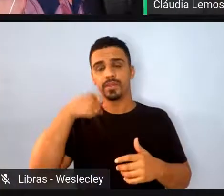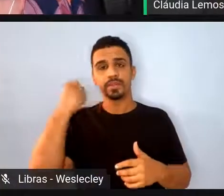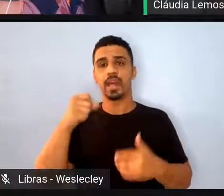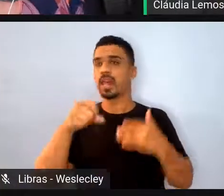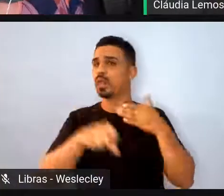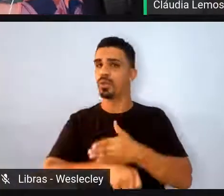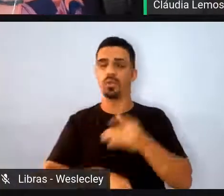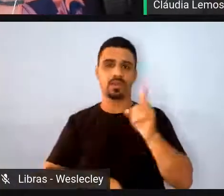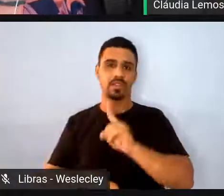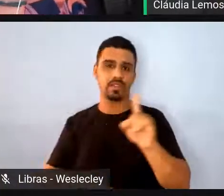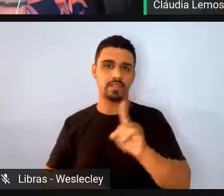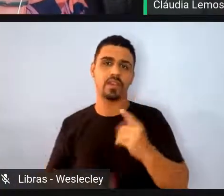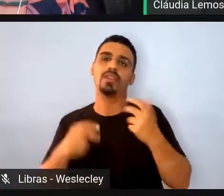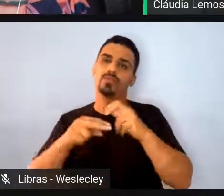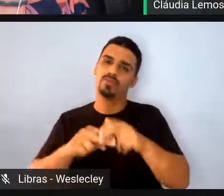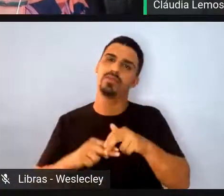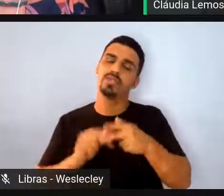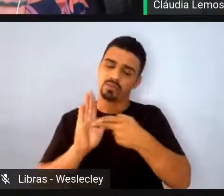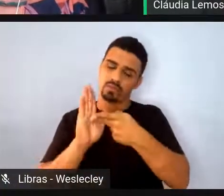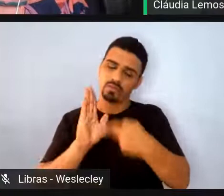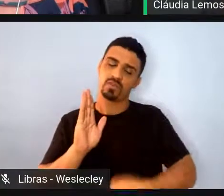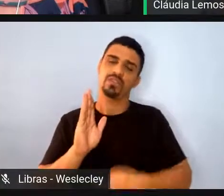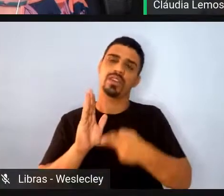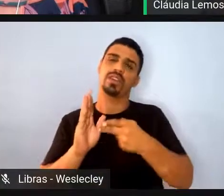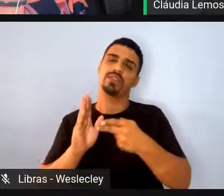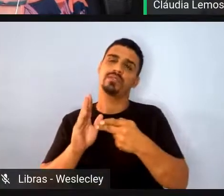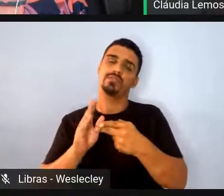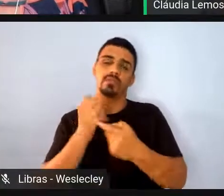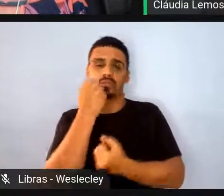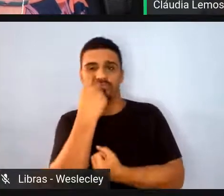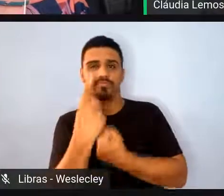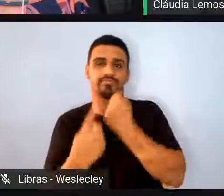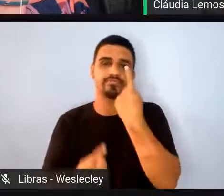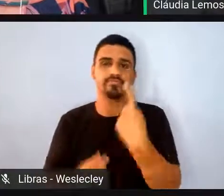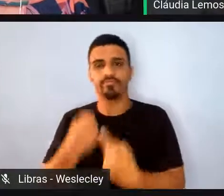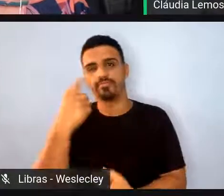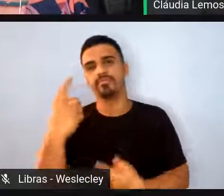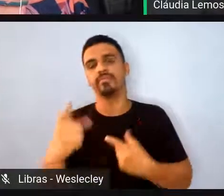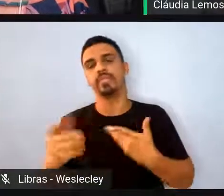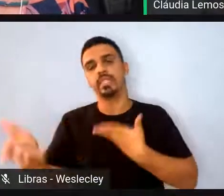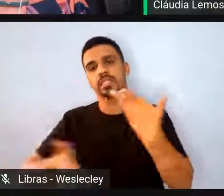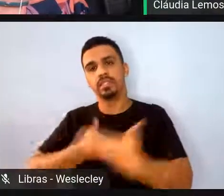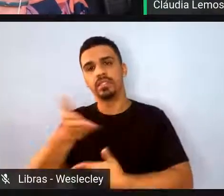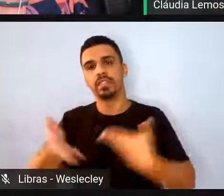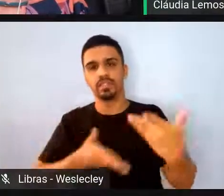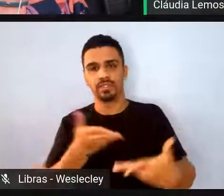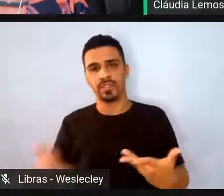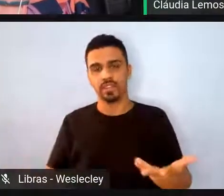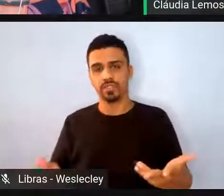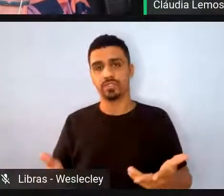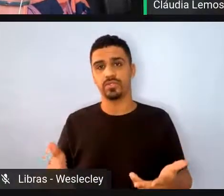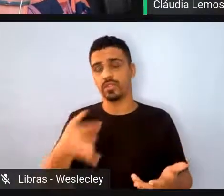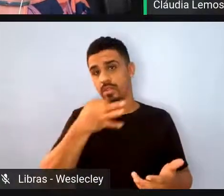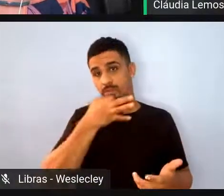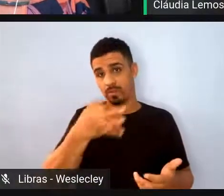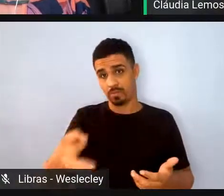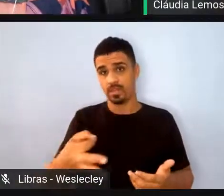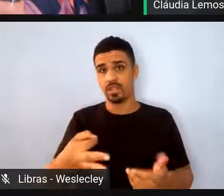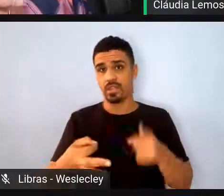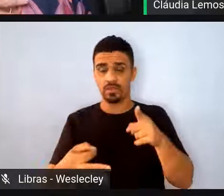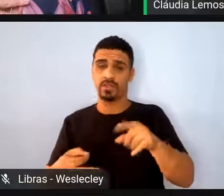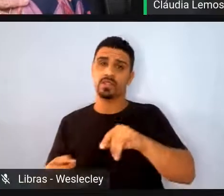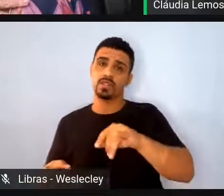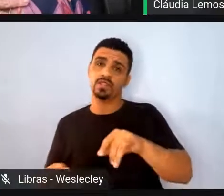são pouquíssimas as iniciativas de interatividade, e, na minha opinião, isso está sendo